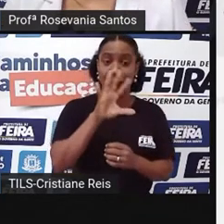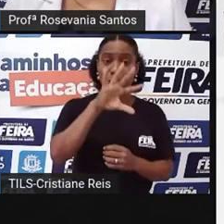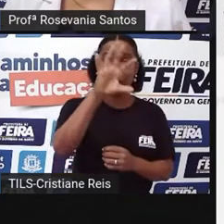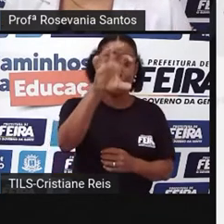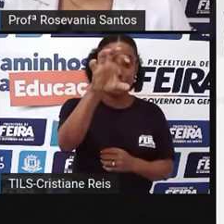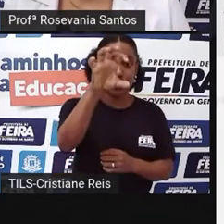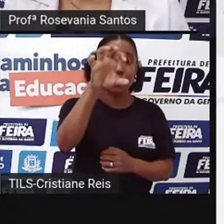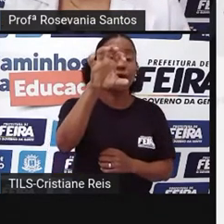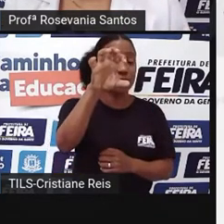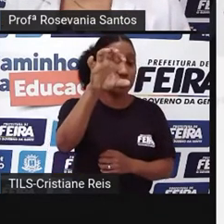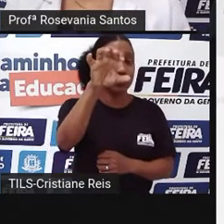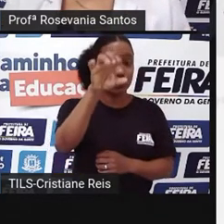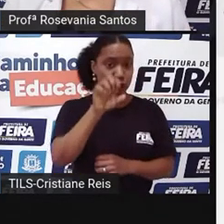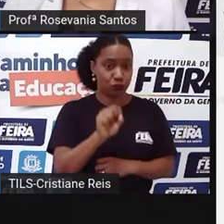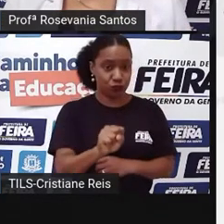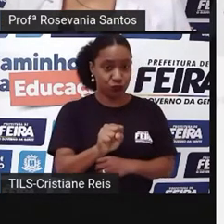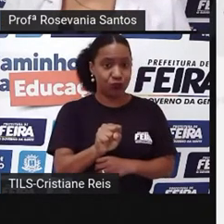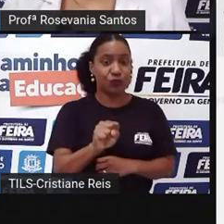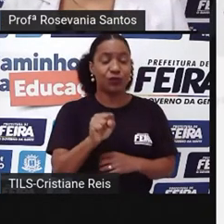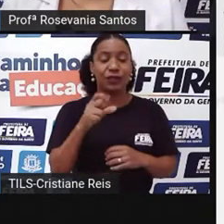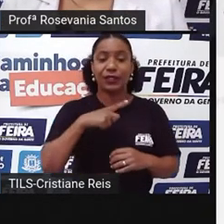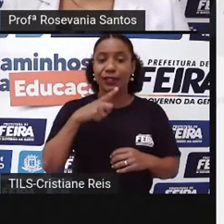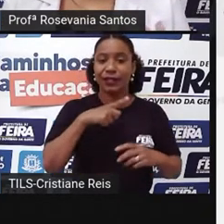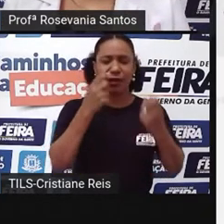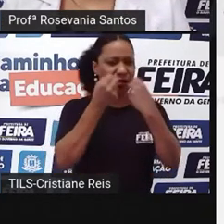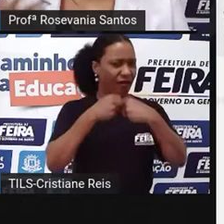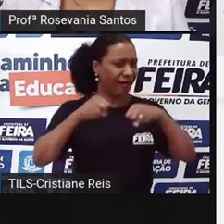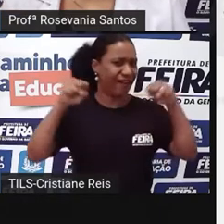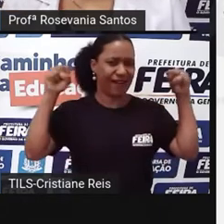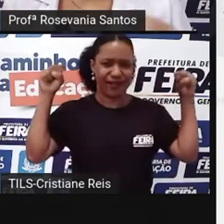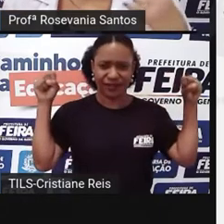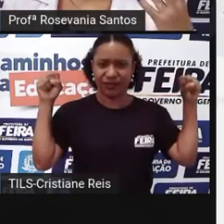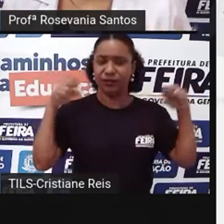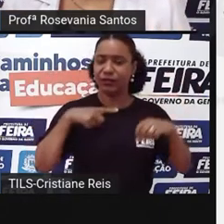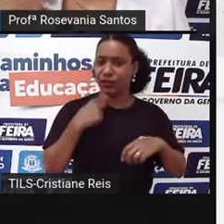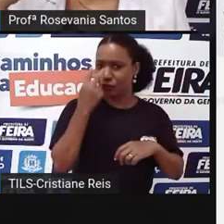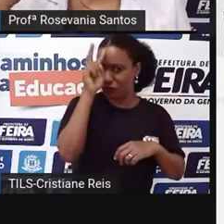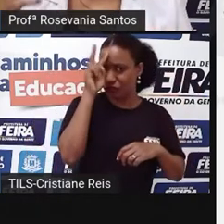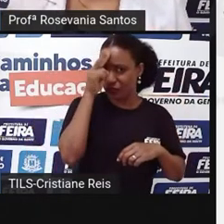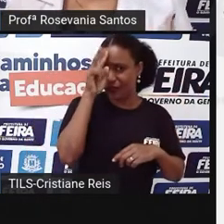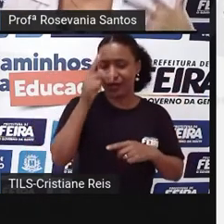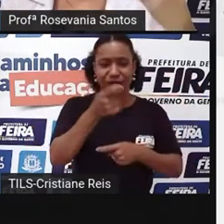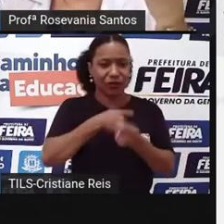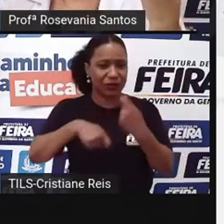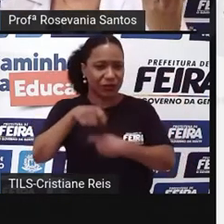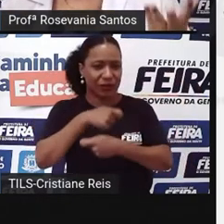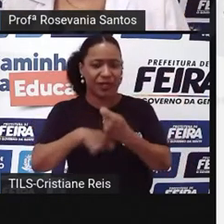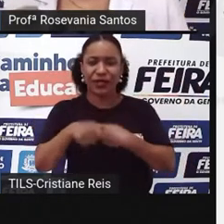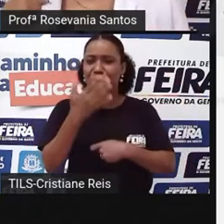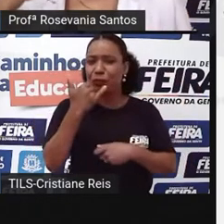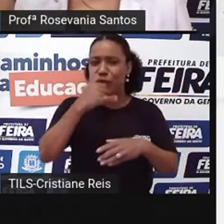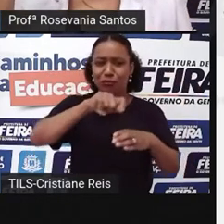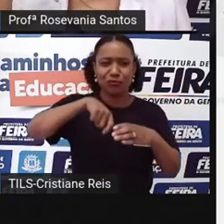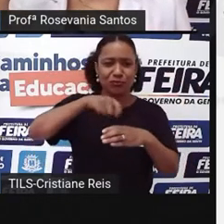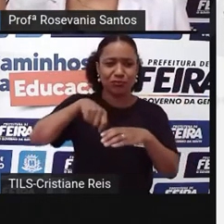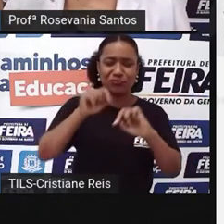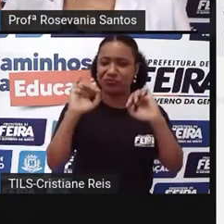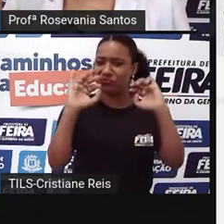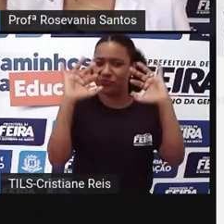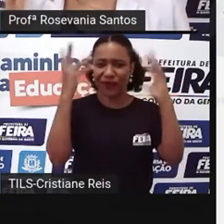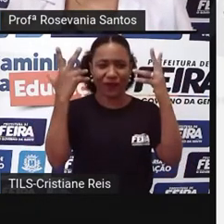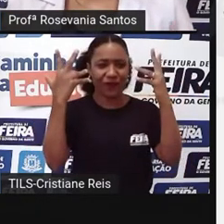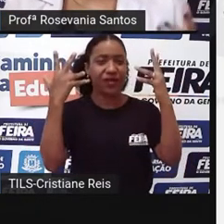que também é uma grande região e que tem destaques assim históricos, econômicos, gastronômicos, de festas,